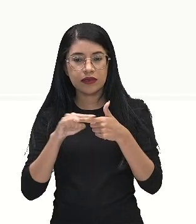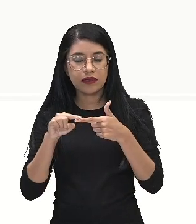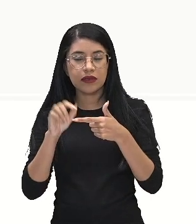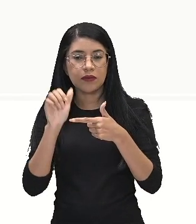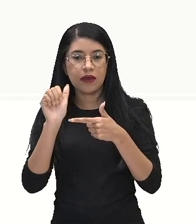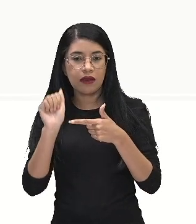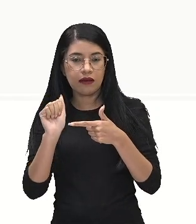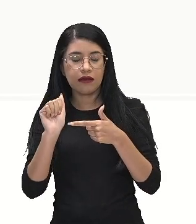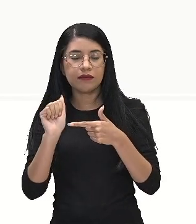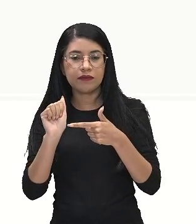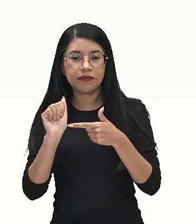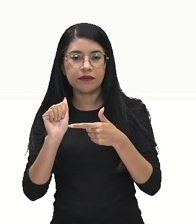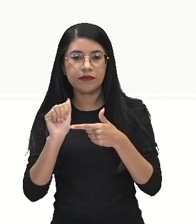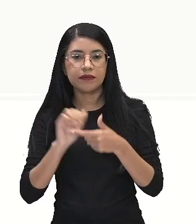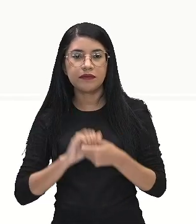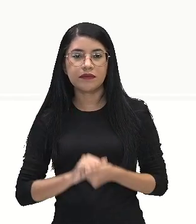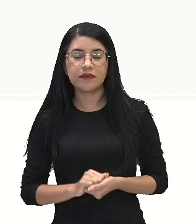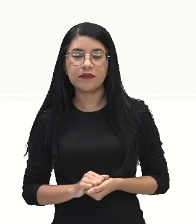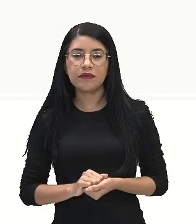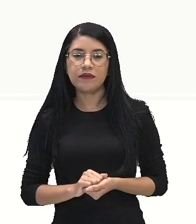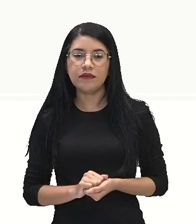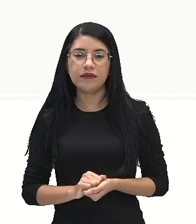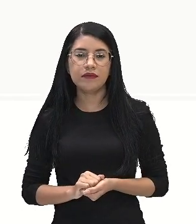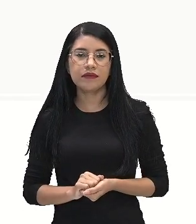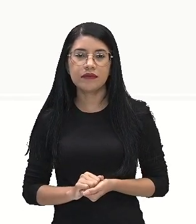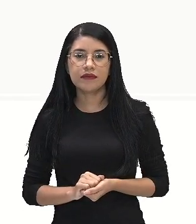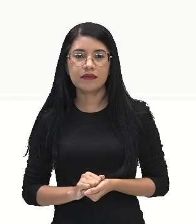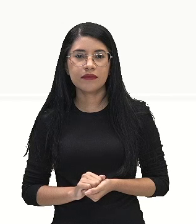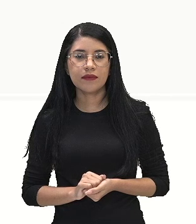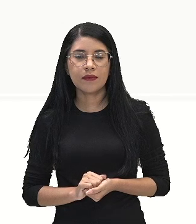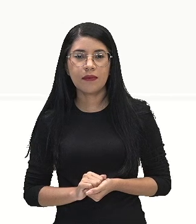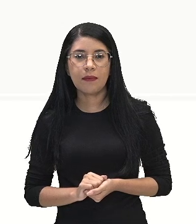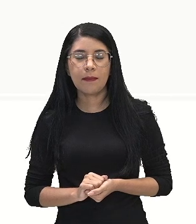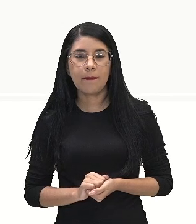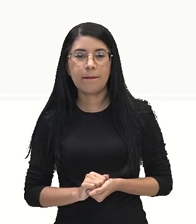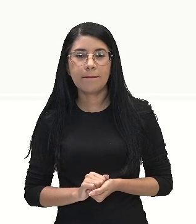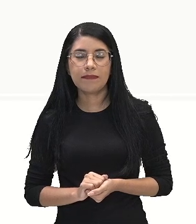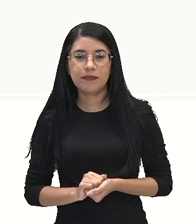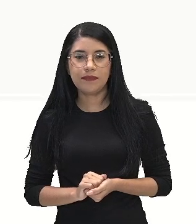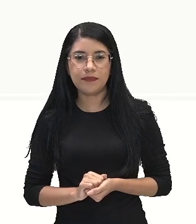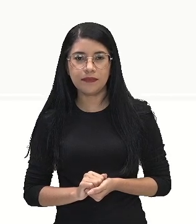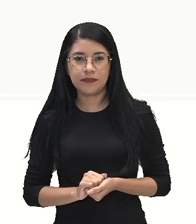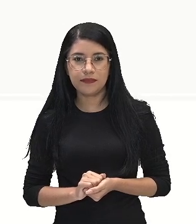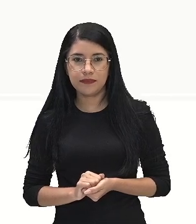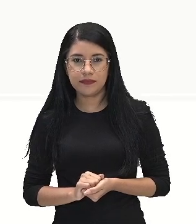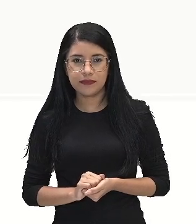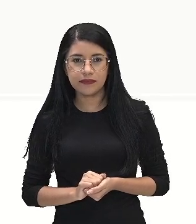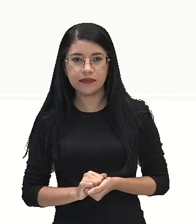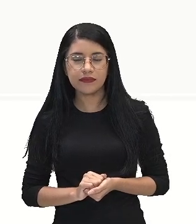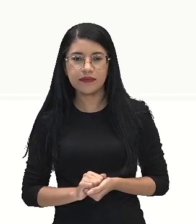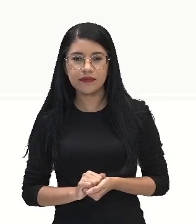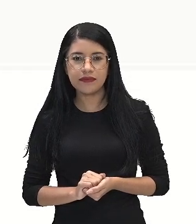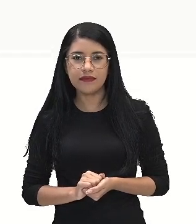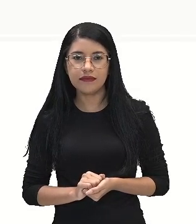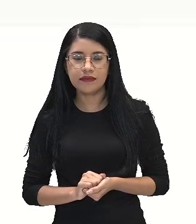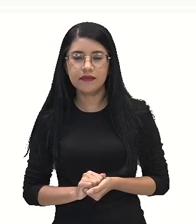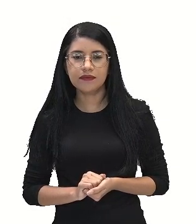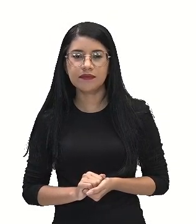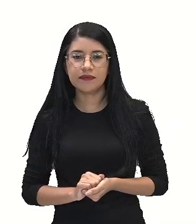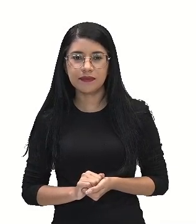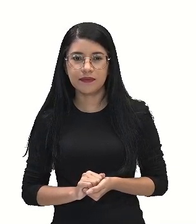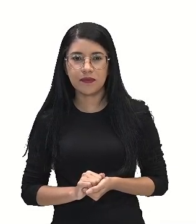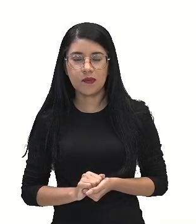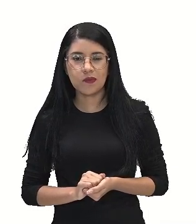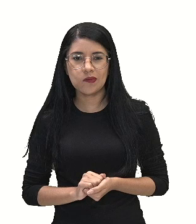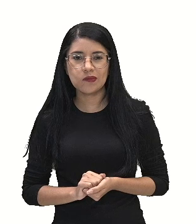estamos falando desse ângulo aqui, do ângulo A, tá? Muito bem, vamos substituir os valores agora que nós